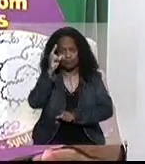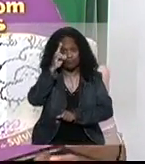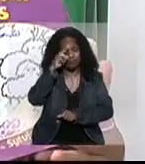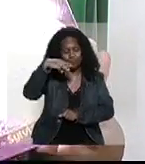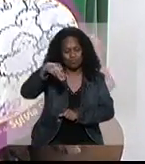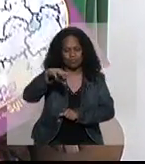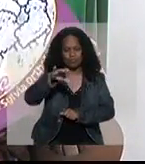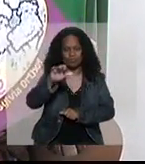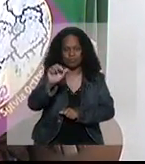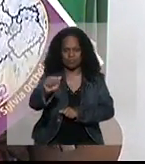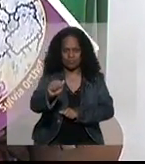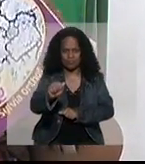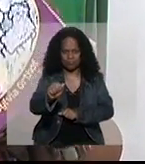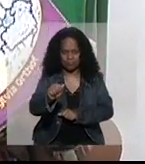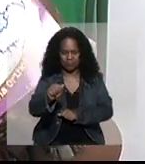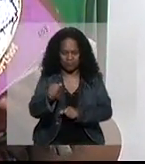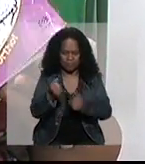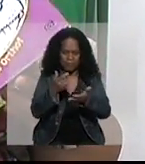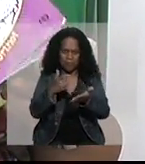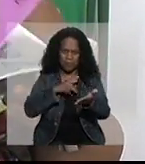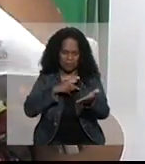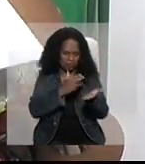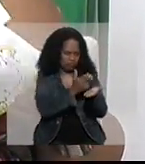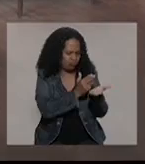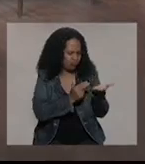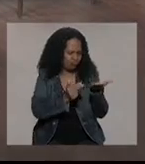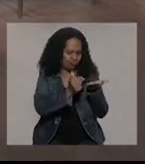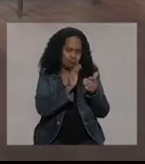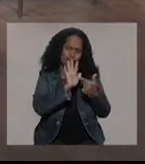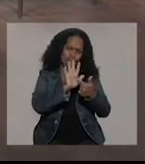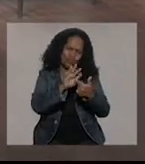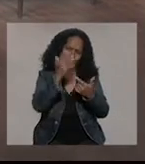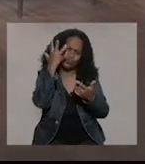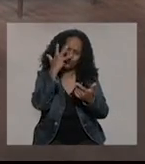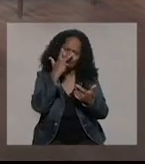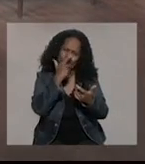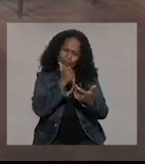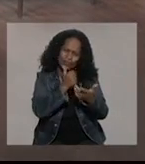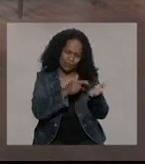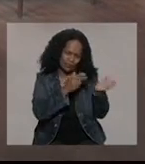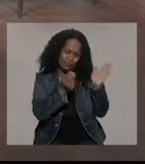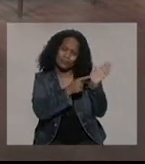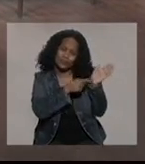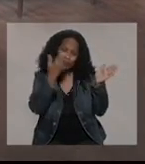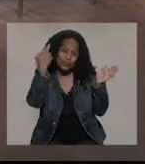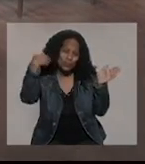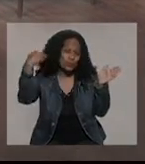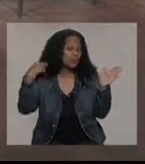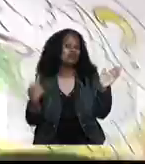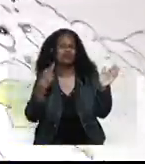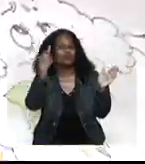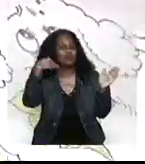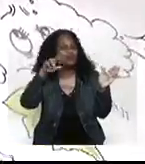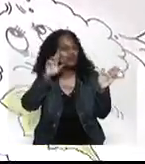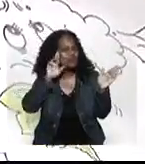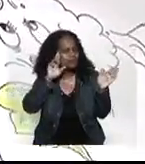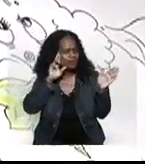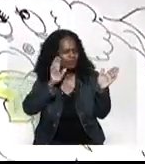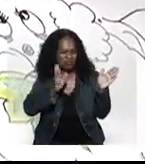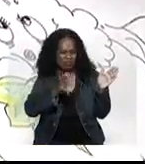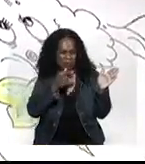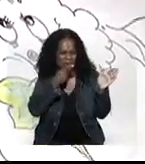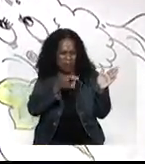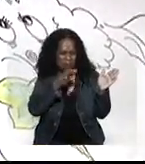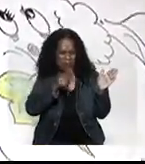da Maria, que foi a própria Silvia que desenhou, olha que bonitinho. Olha. Ai, meu Deus. É uma ovelha, e essa história eu contei, sei